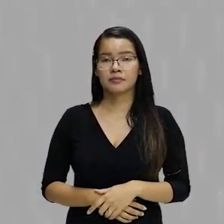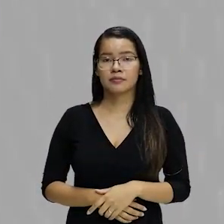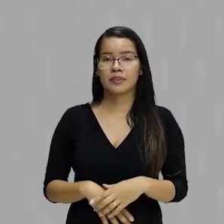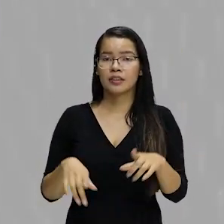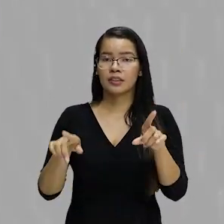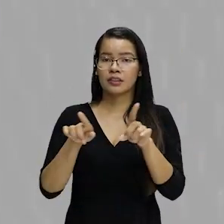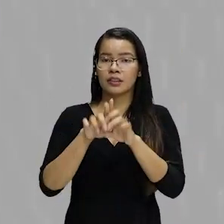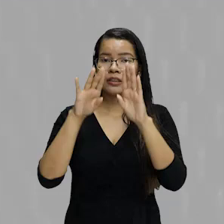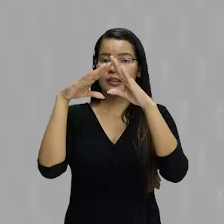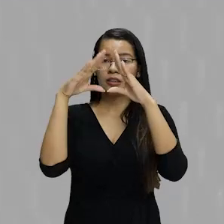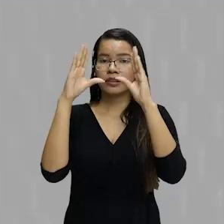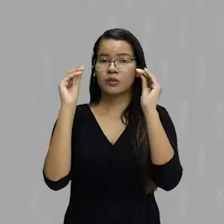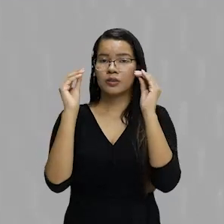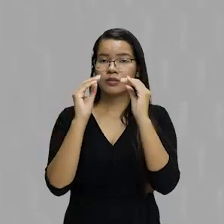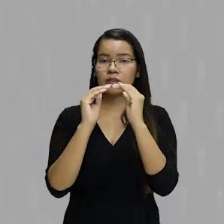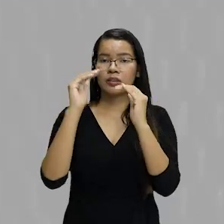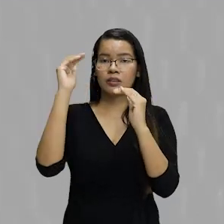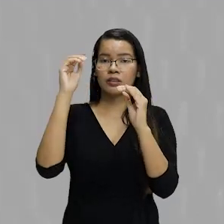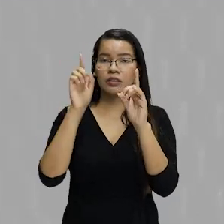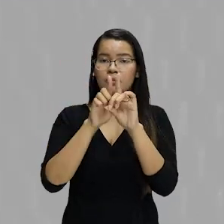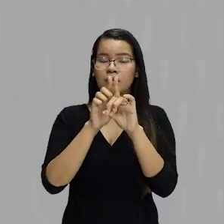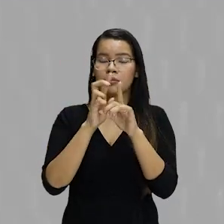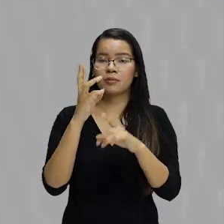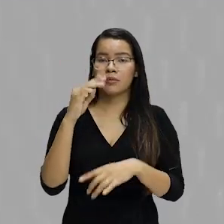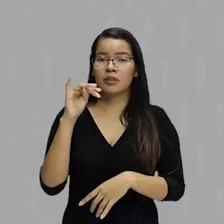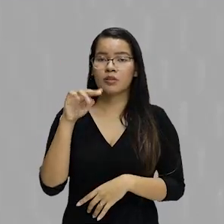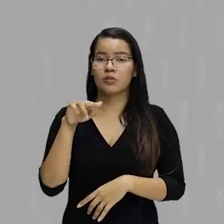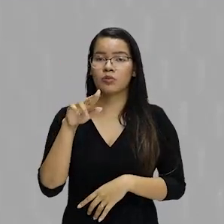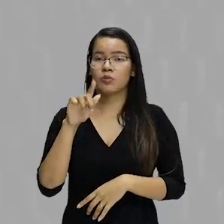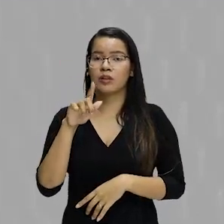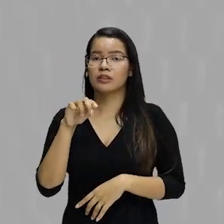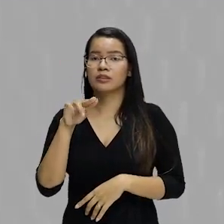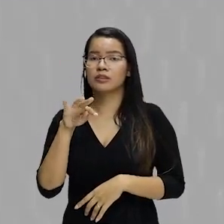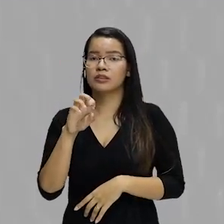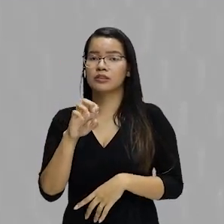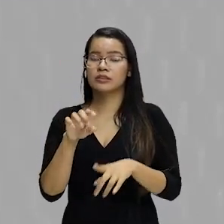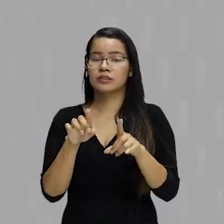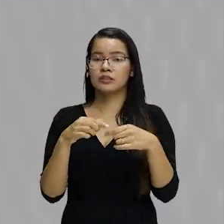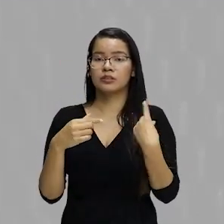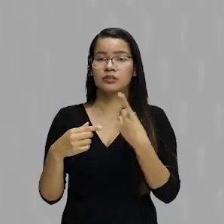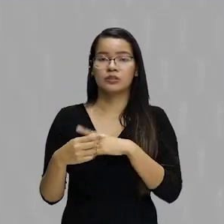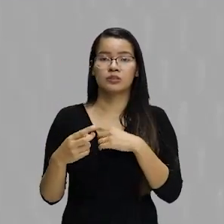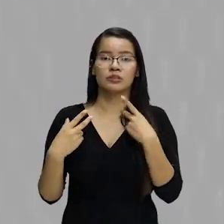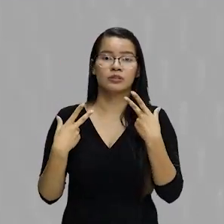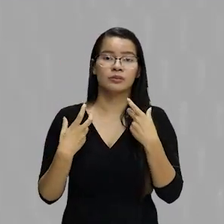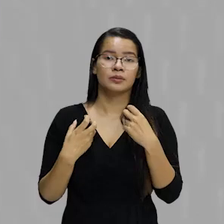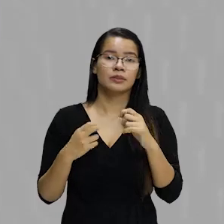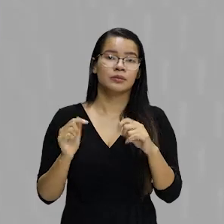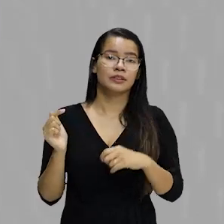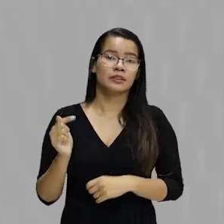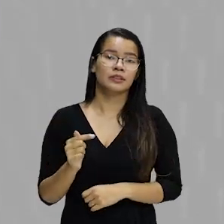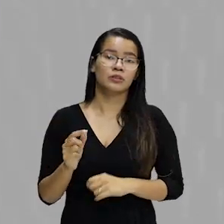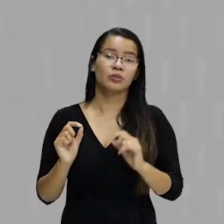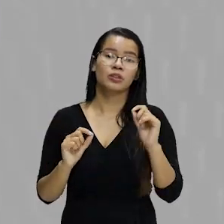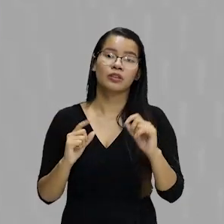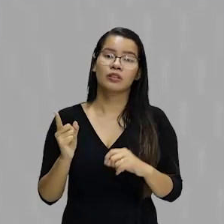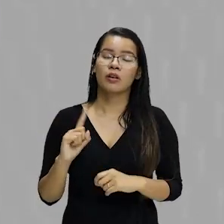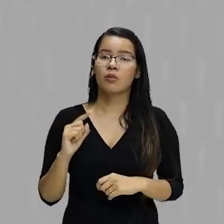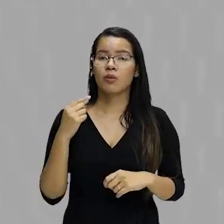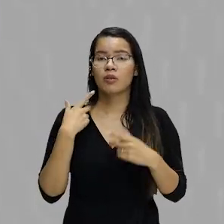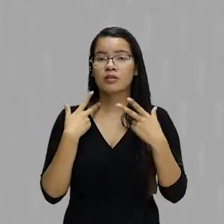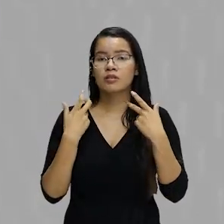Lua crescente, lua minguante, por aí vai. Então eles conseguiram perceber isso, tá ok? O que eles não conseguiram perceber era a